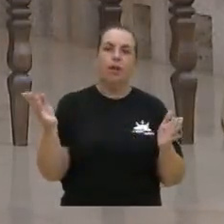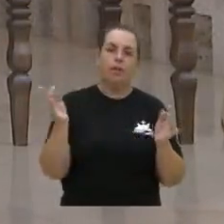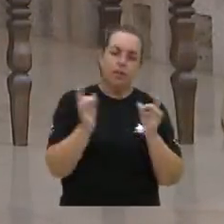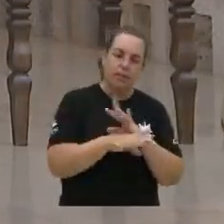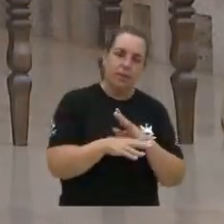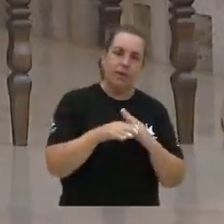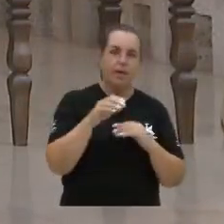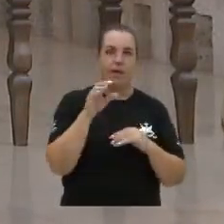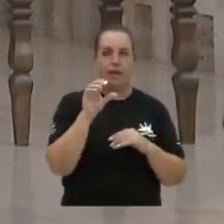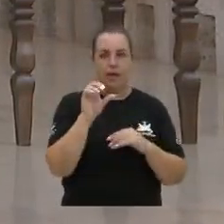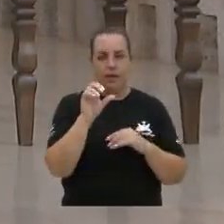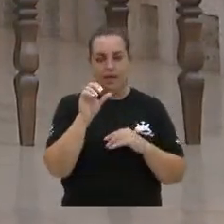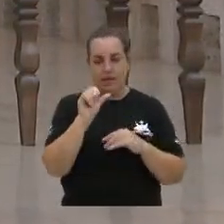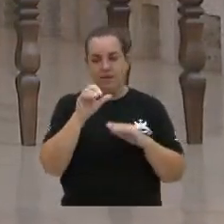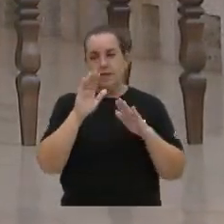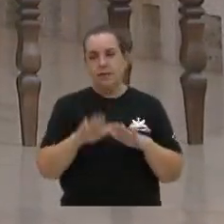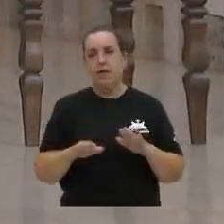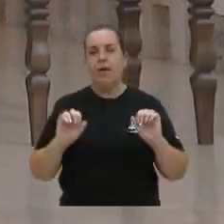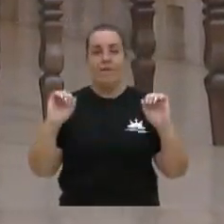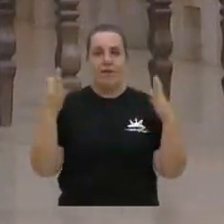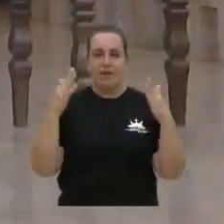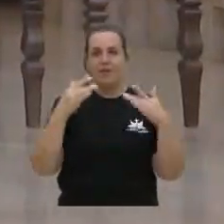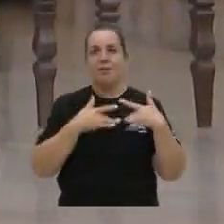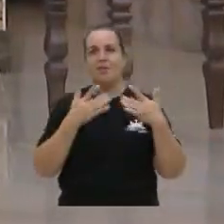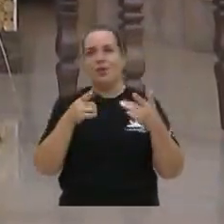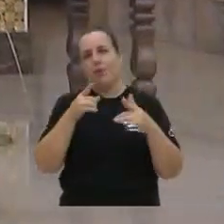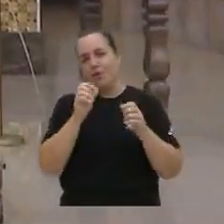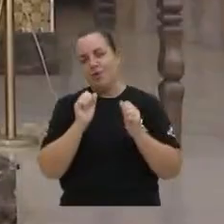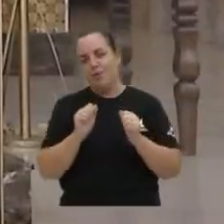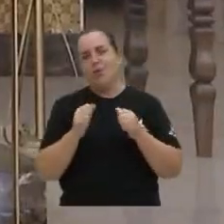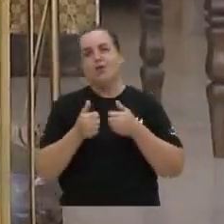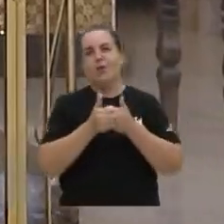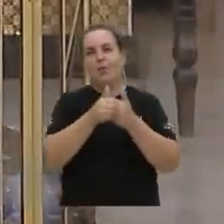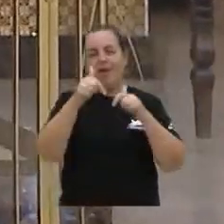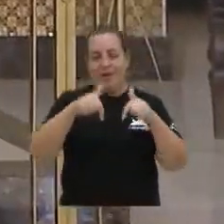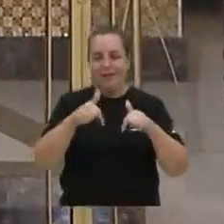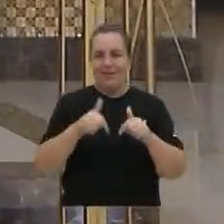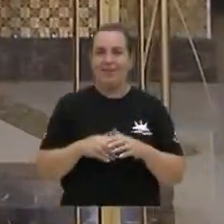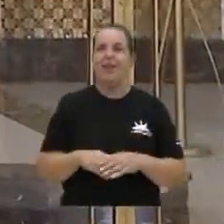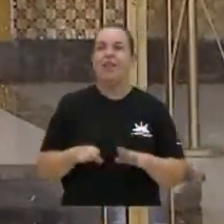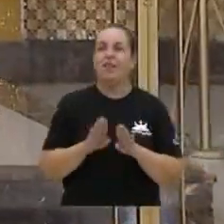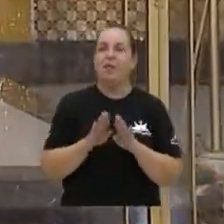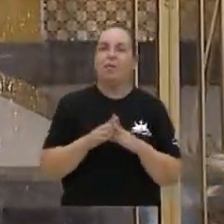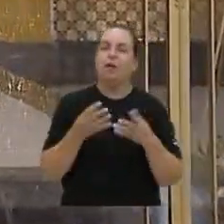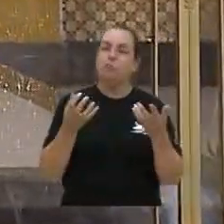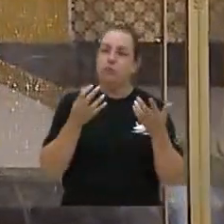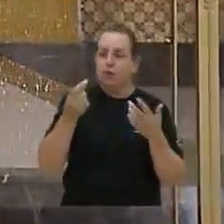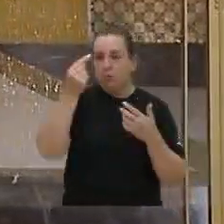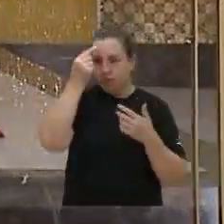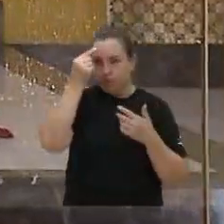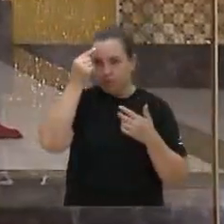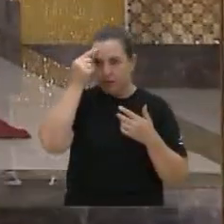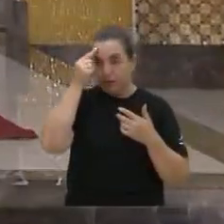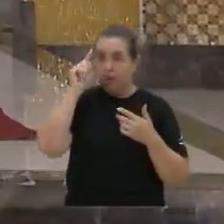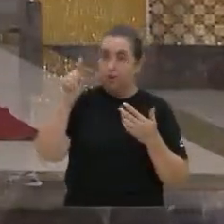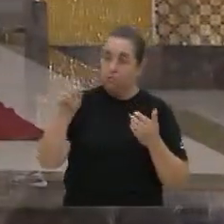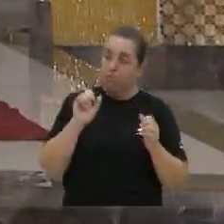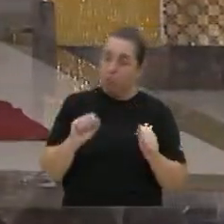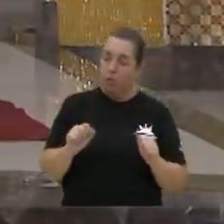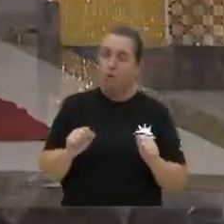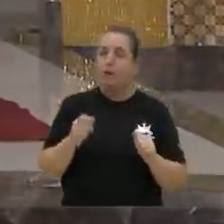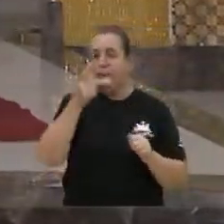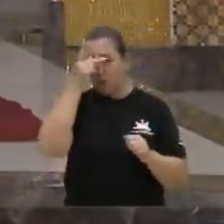18. Festa da Misericórdia, você pode acompanhar aqui no santuário. Queremos pensar que poderemos ter mais